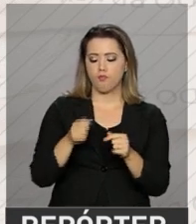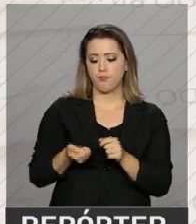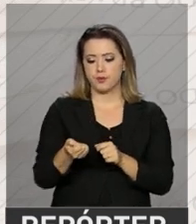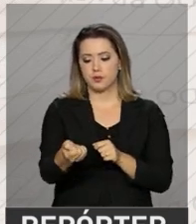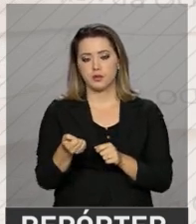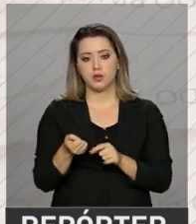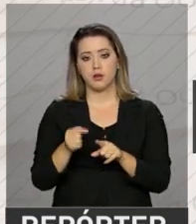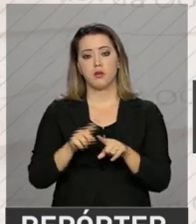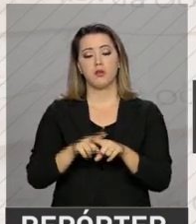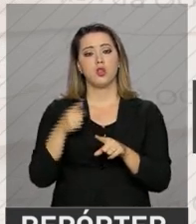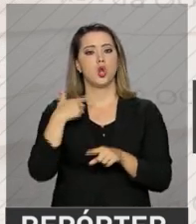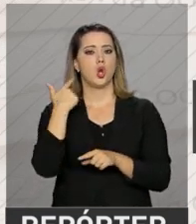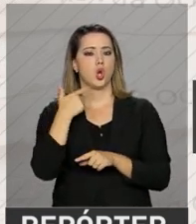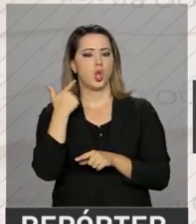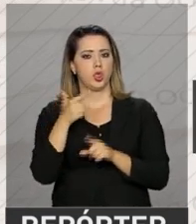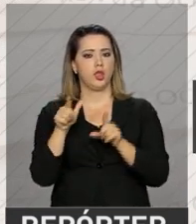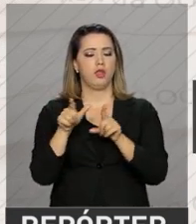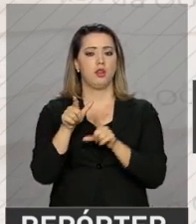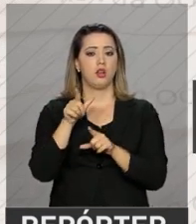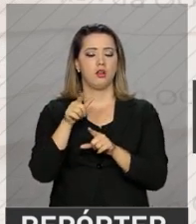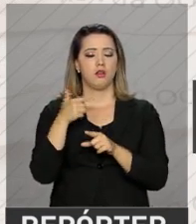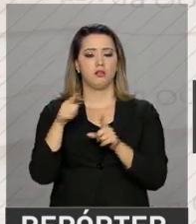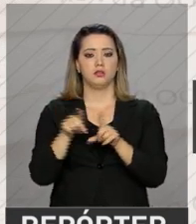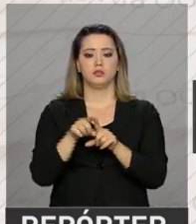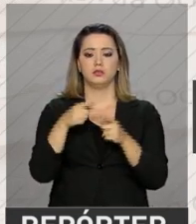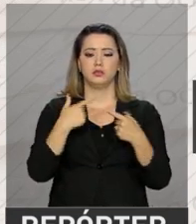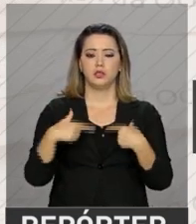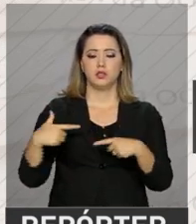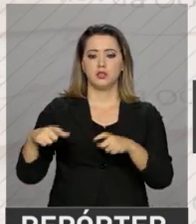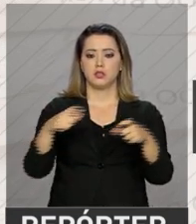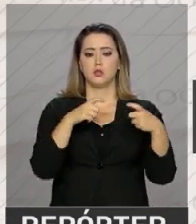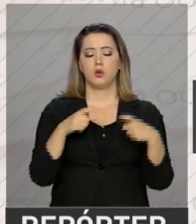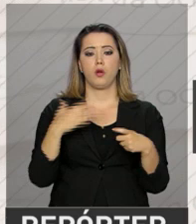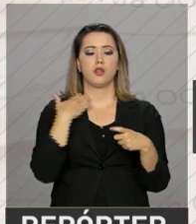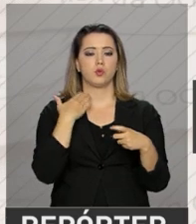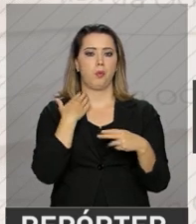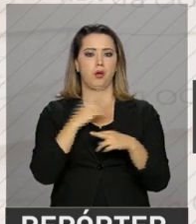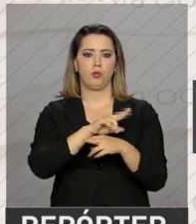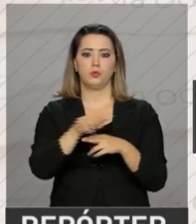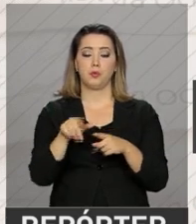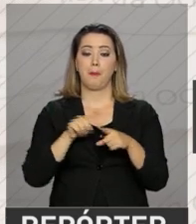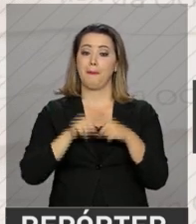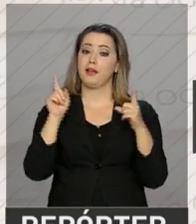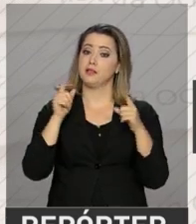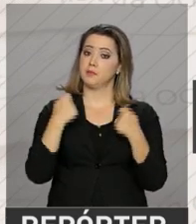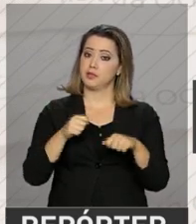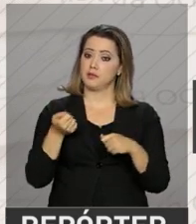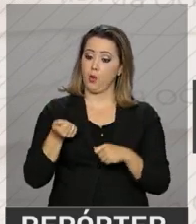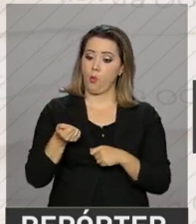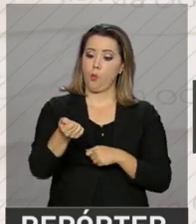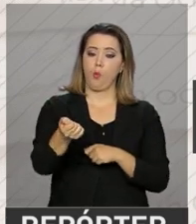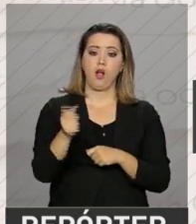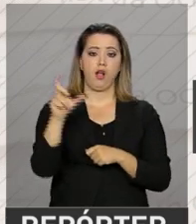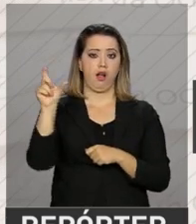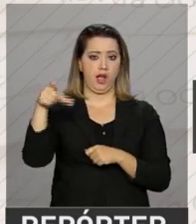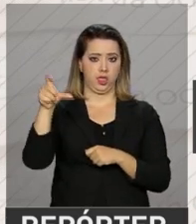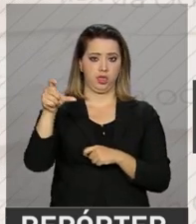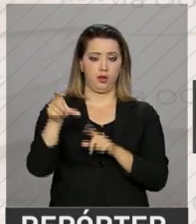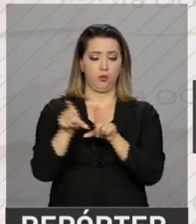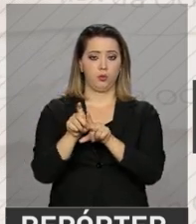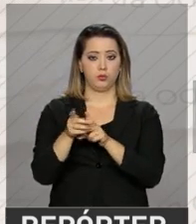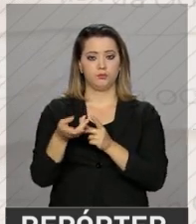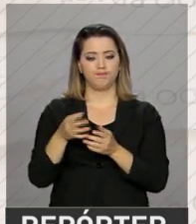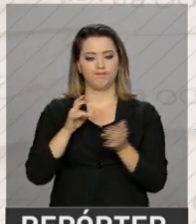eletrônico lotéricas e correspondentes bancários Mas além da senha é necessário estar com o cartão